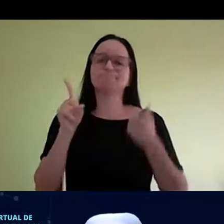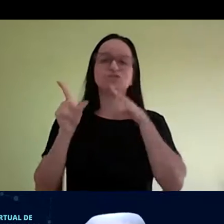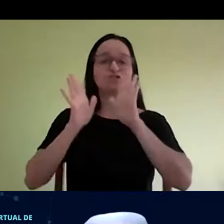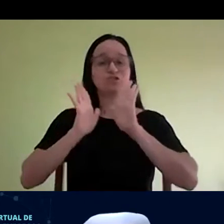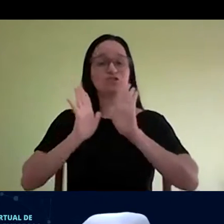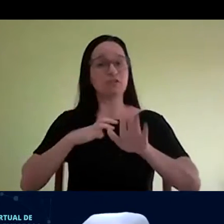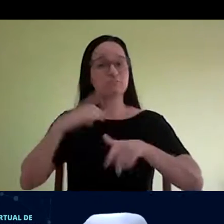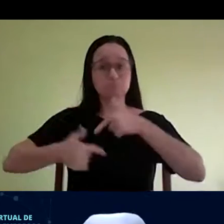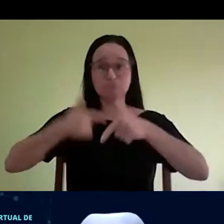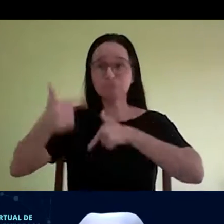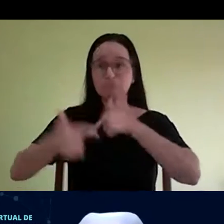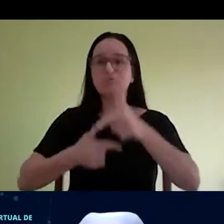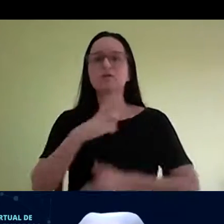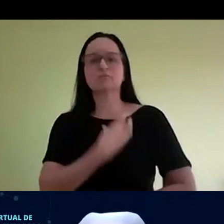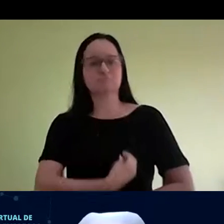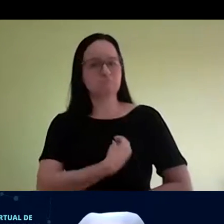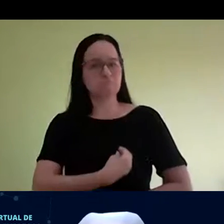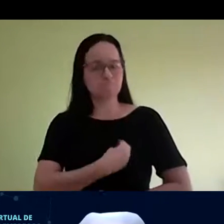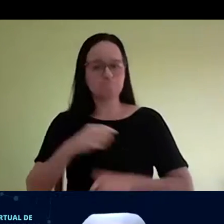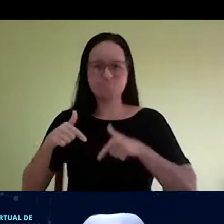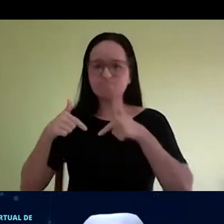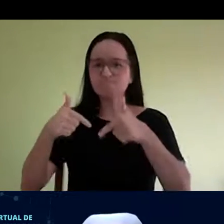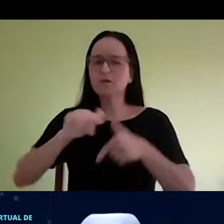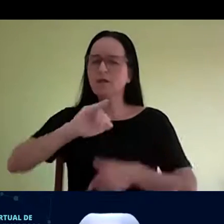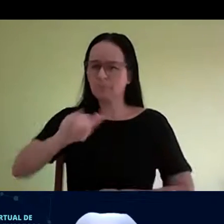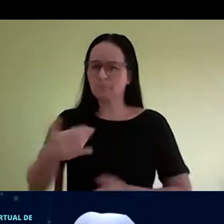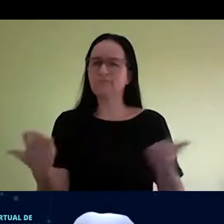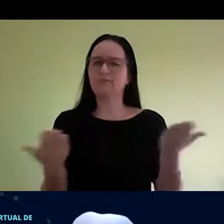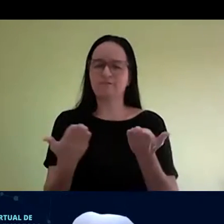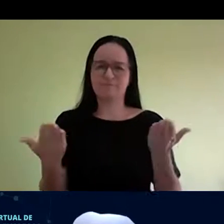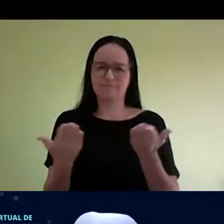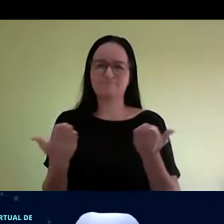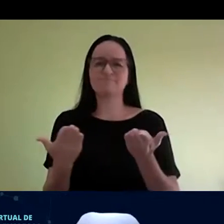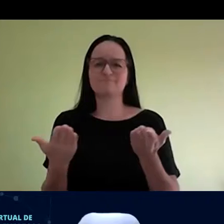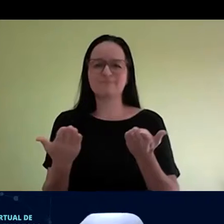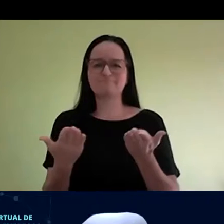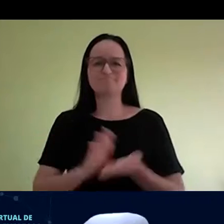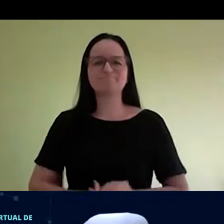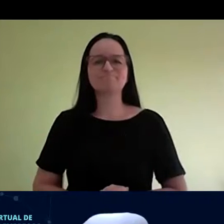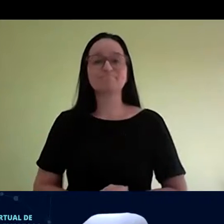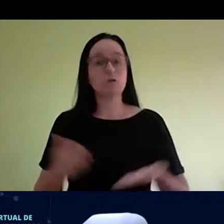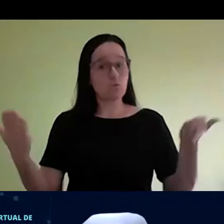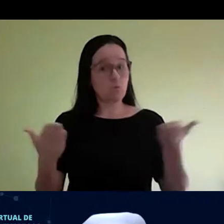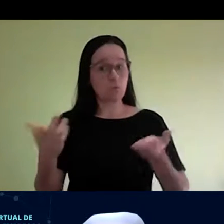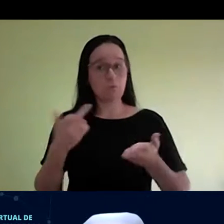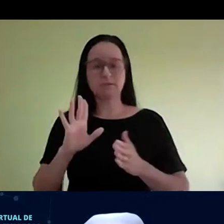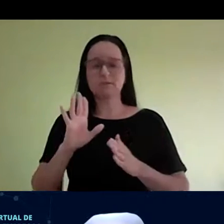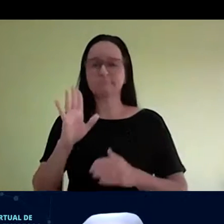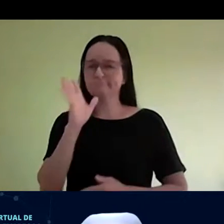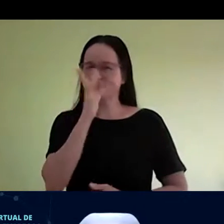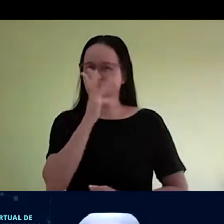o mercado está se movimentando. Aproveita essa oportunidade. E hoje, para eu não tomar muito aqui o tempo,